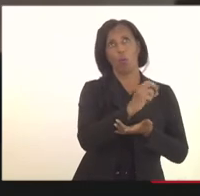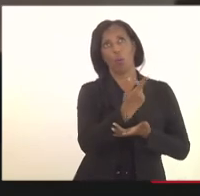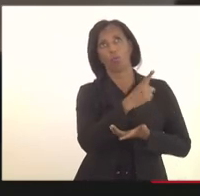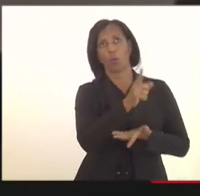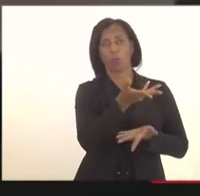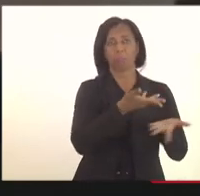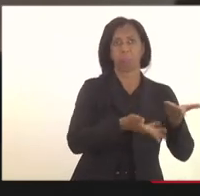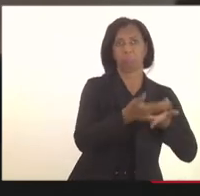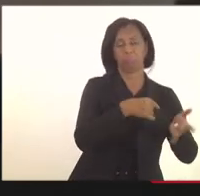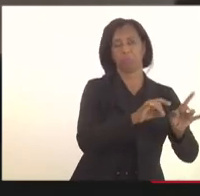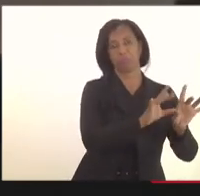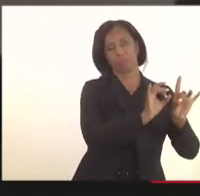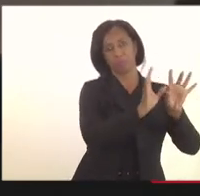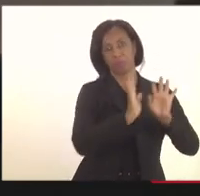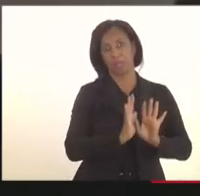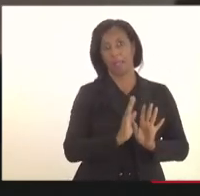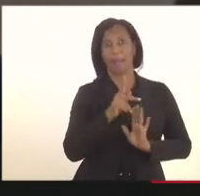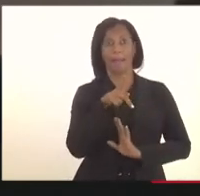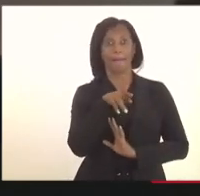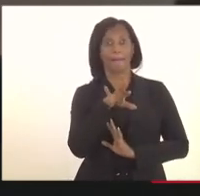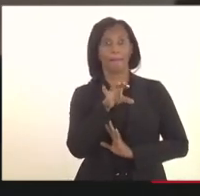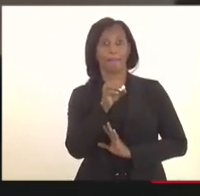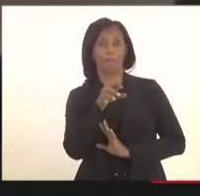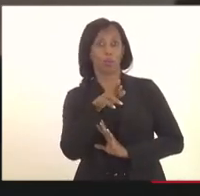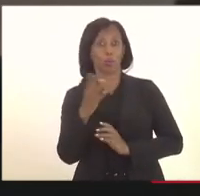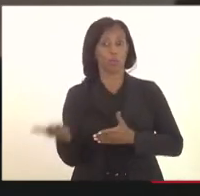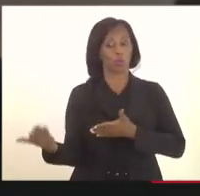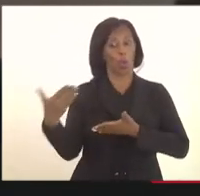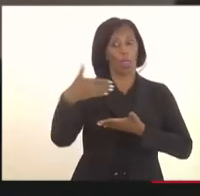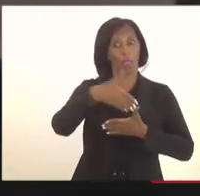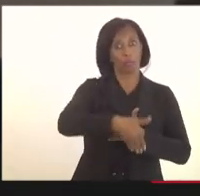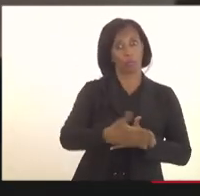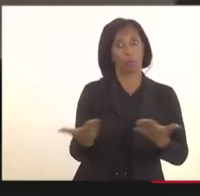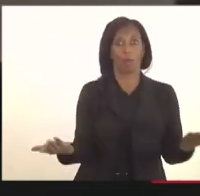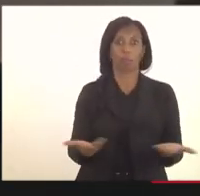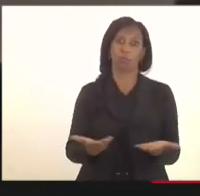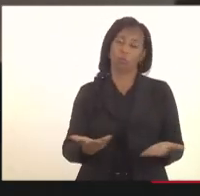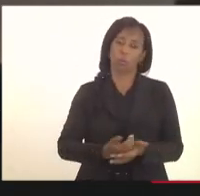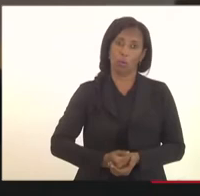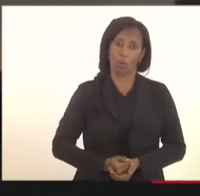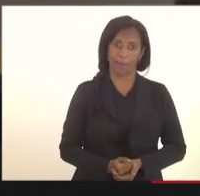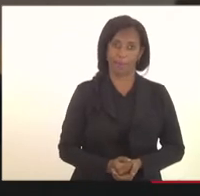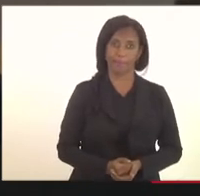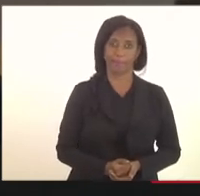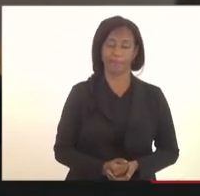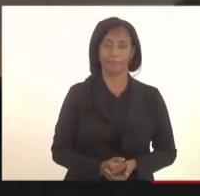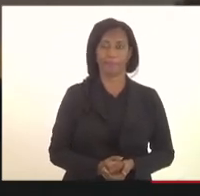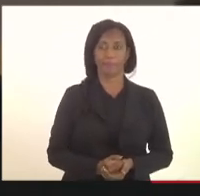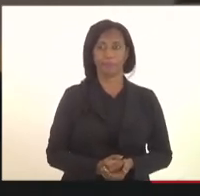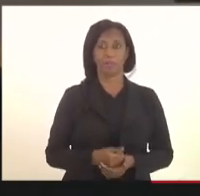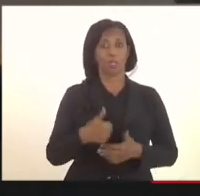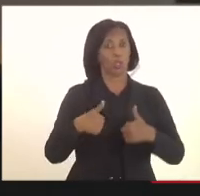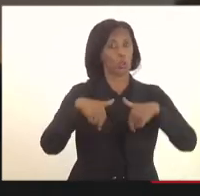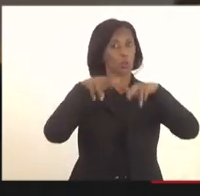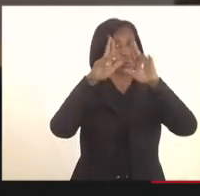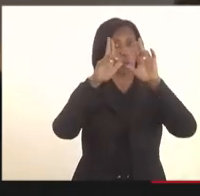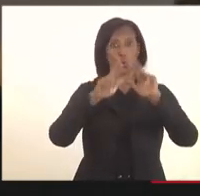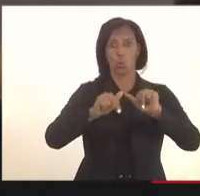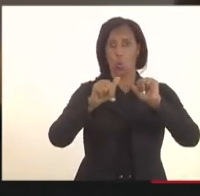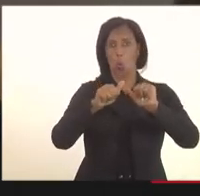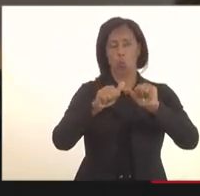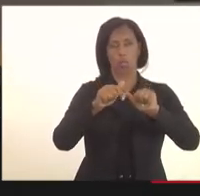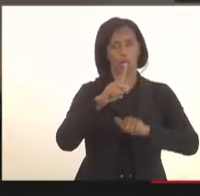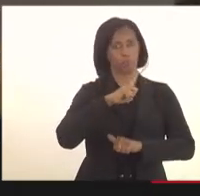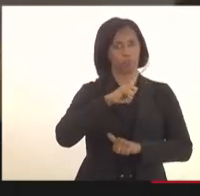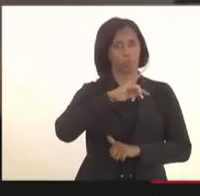porque a Petronas só veio a fazer parte desse consórcio agora e de uma, vamos dizer, dessa jazida que nunca tinha sido aproveitada,